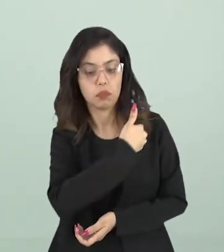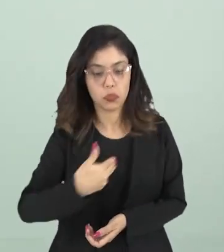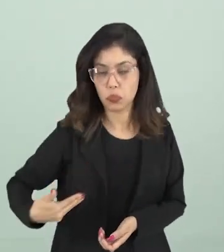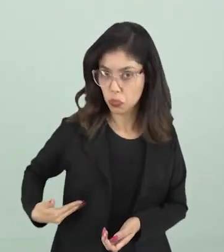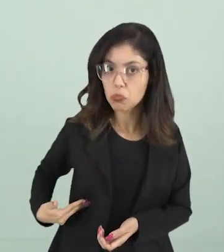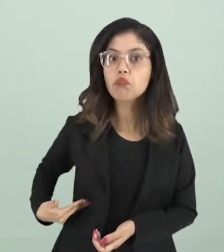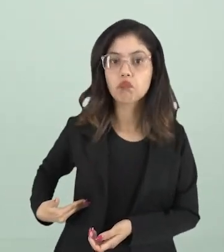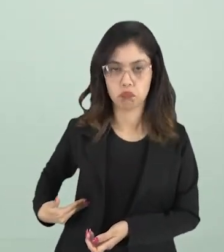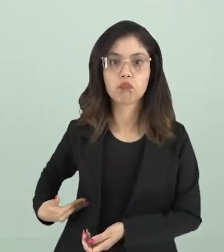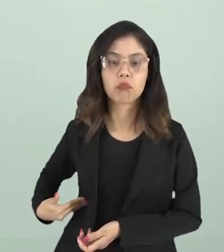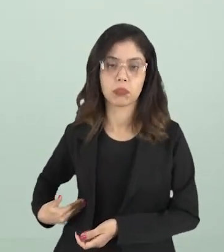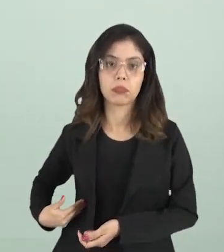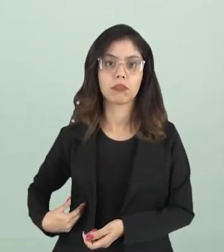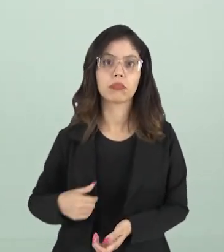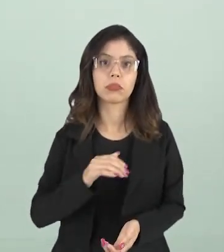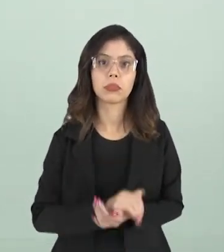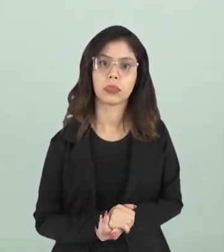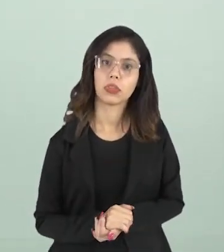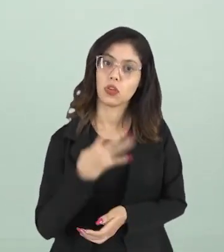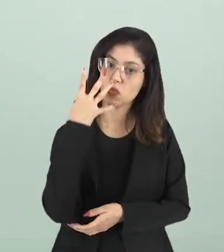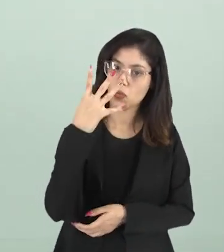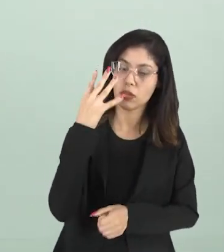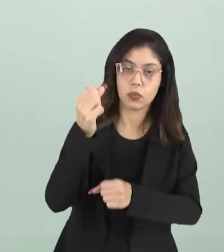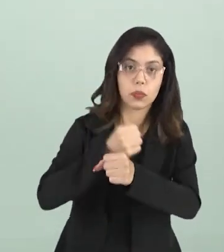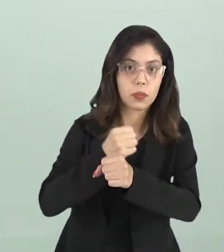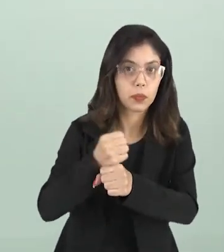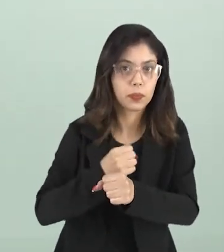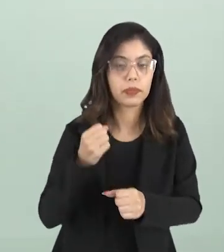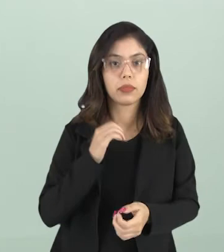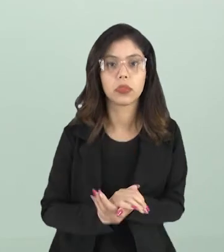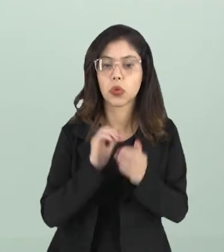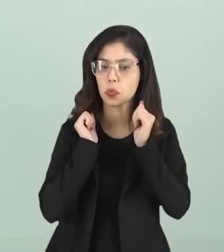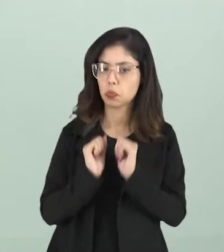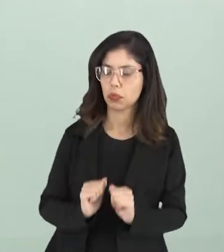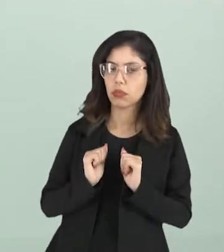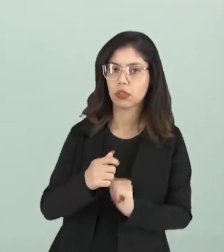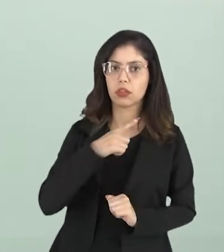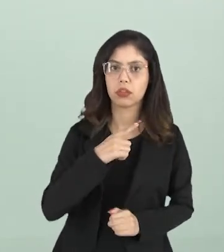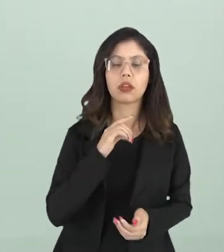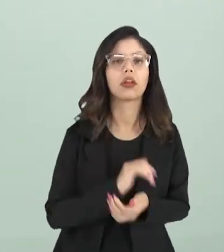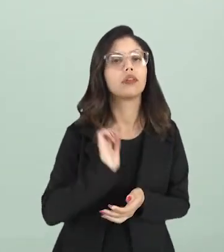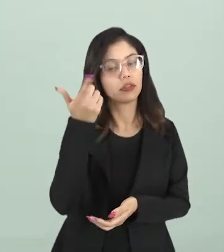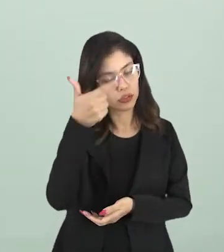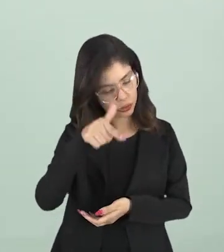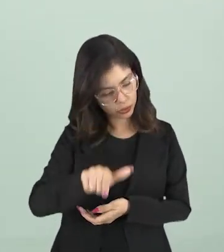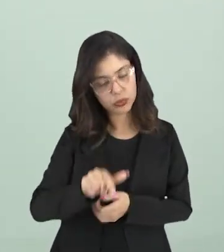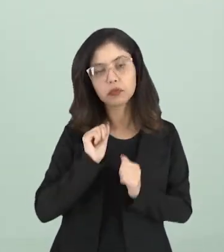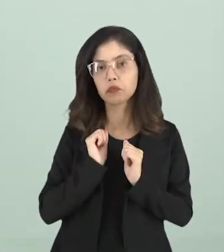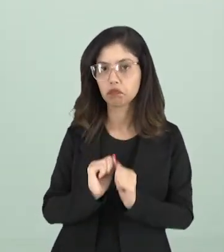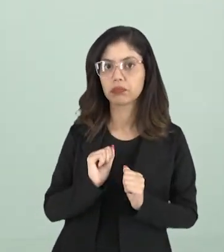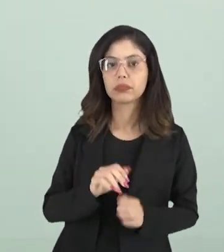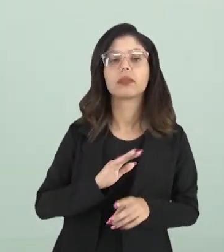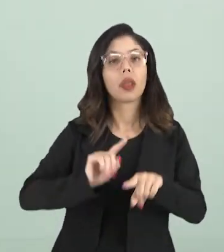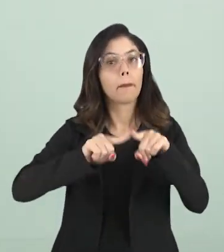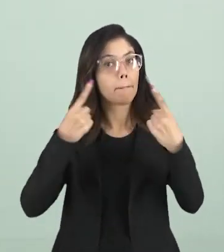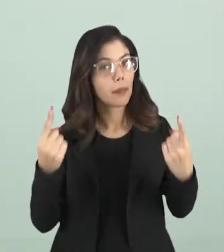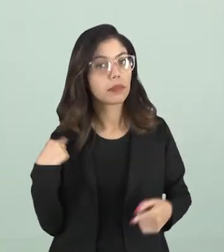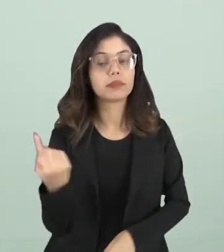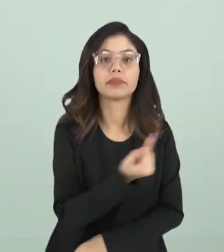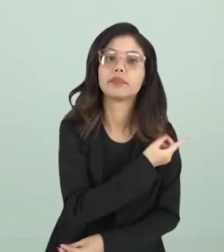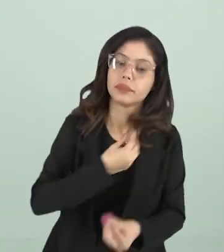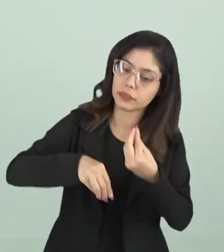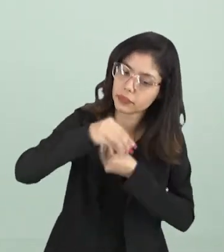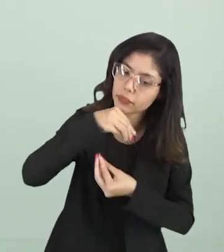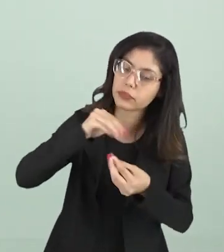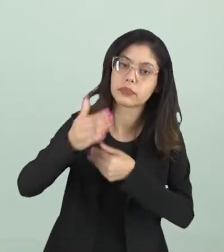cargos públicos por um período de 4 anos, podendo ser reeleitos em nosso país. Então, nós estamos